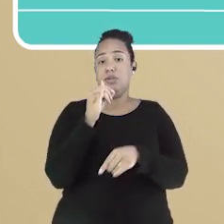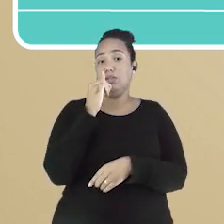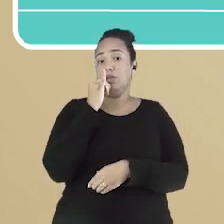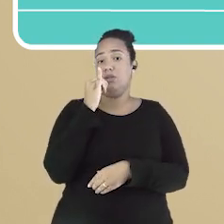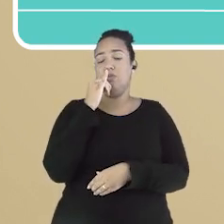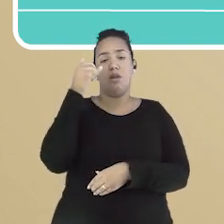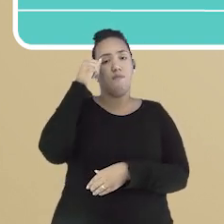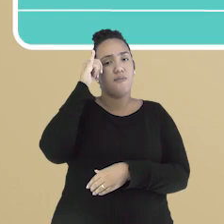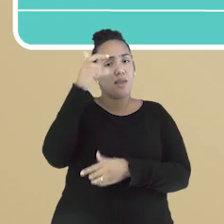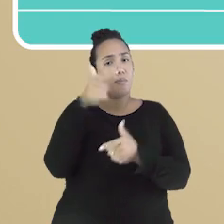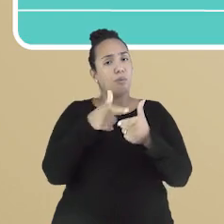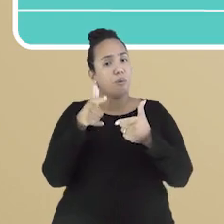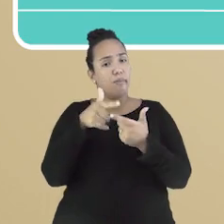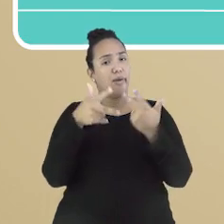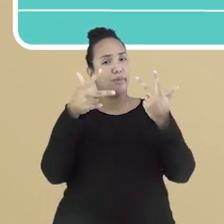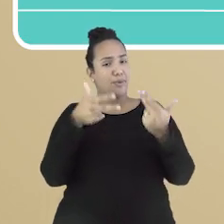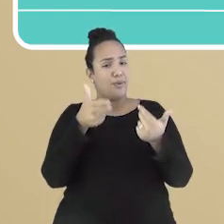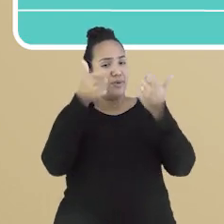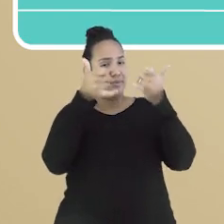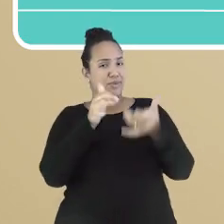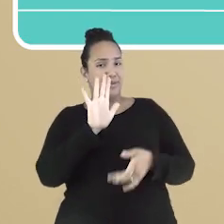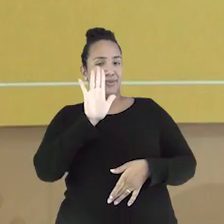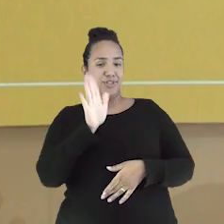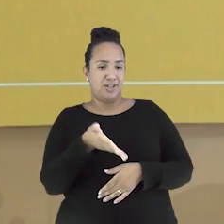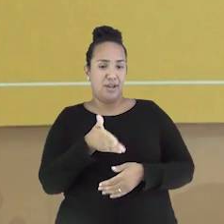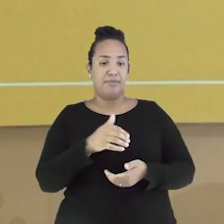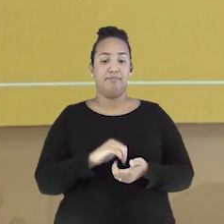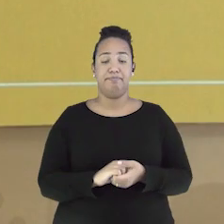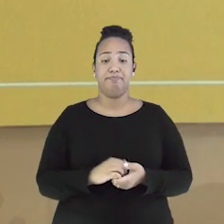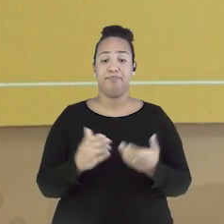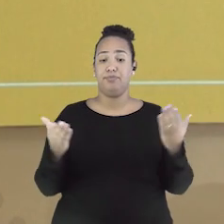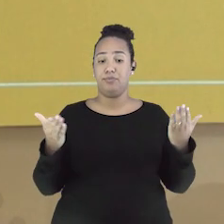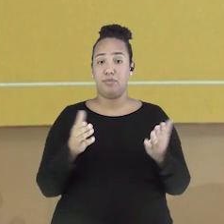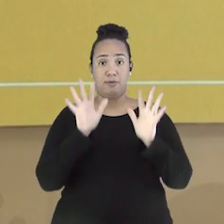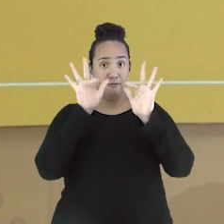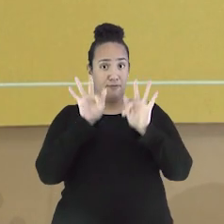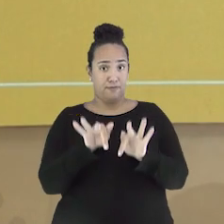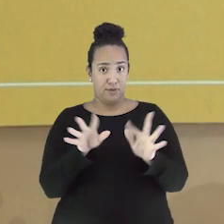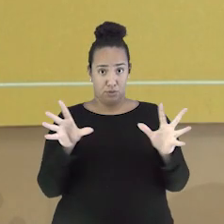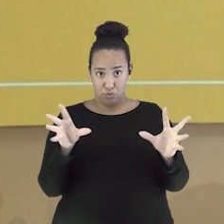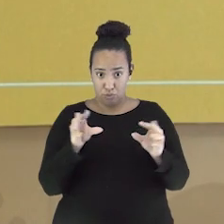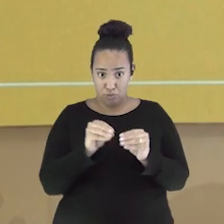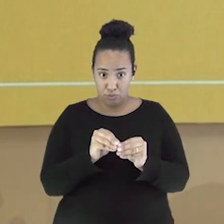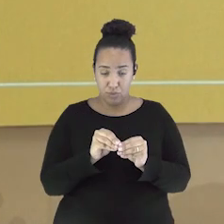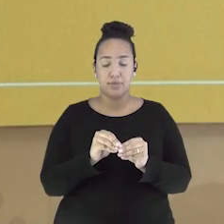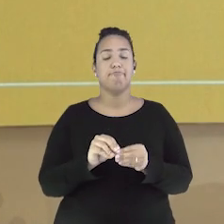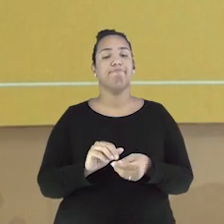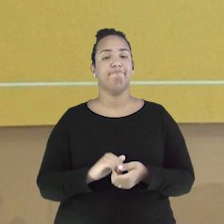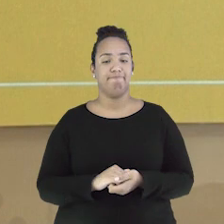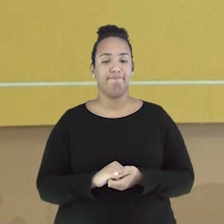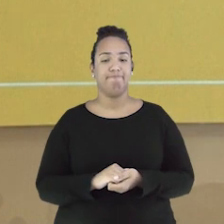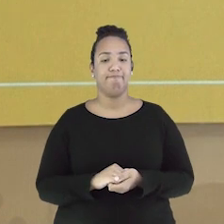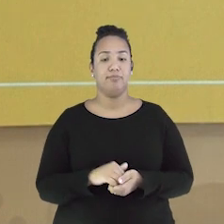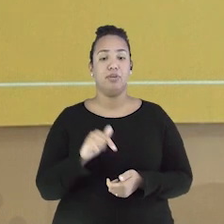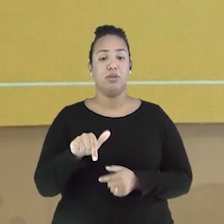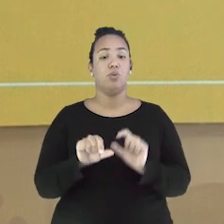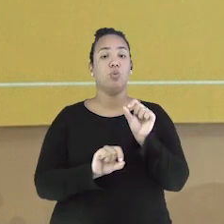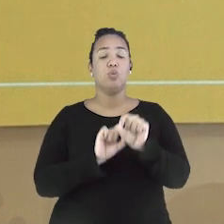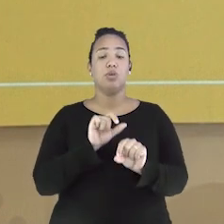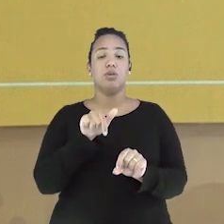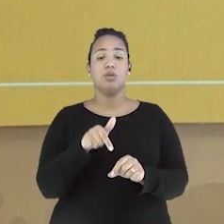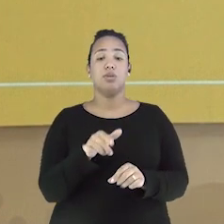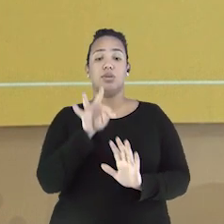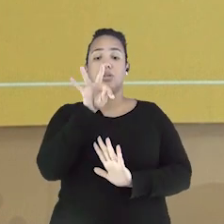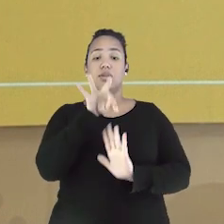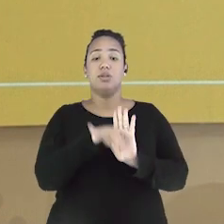como os casos apresentados anteriormente se repitam. Para encerrar o editorial, temos a conclusão. É a parte do